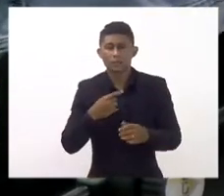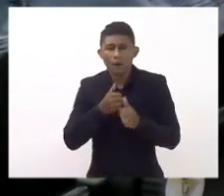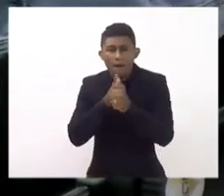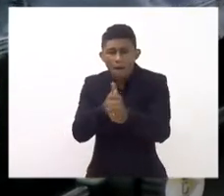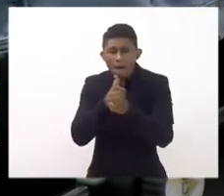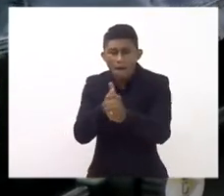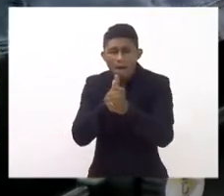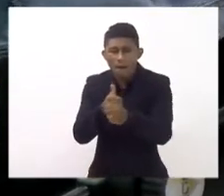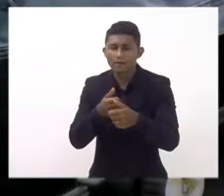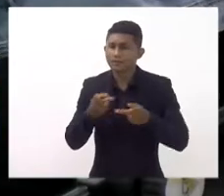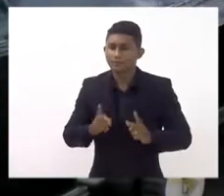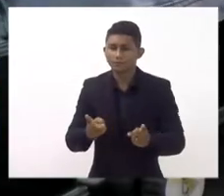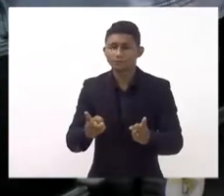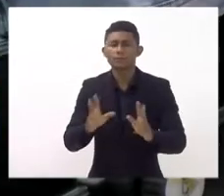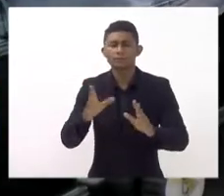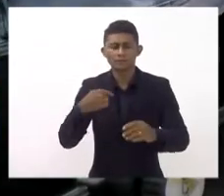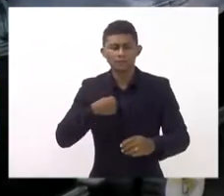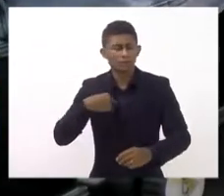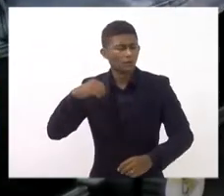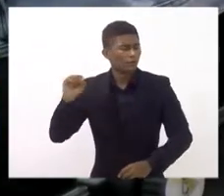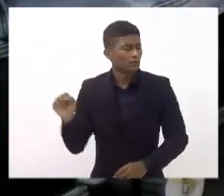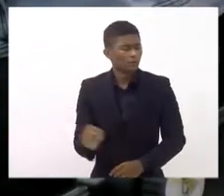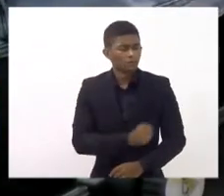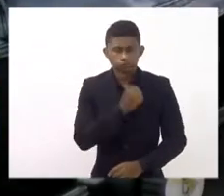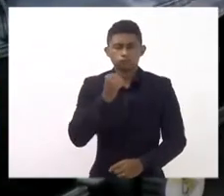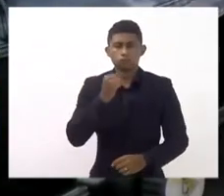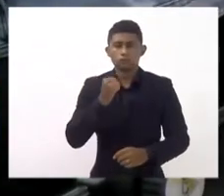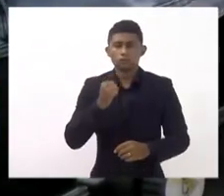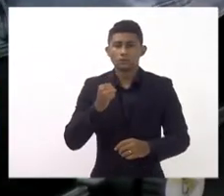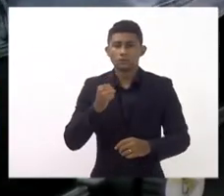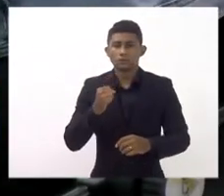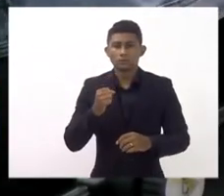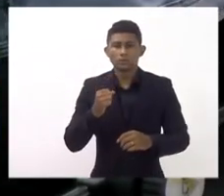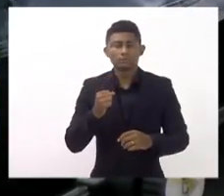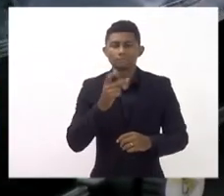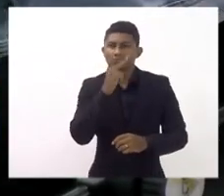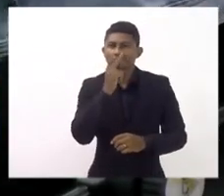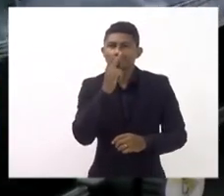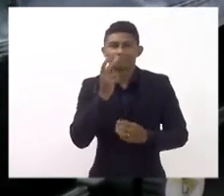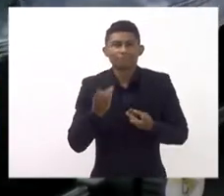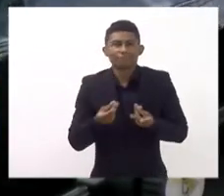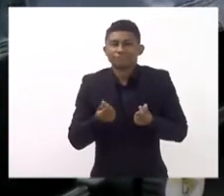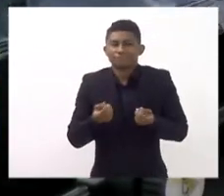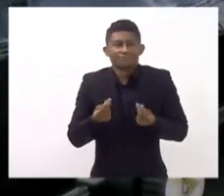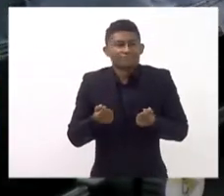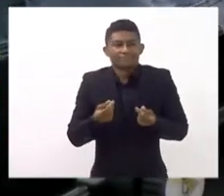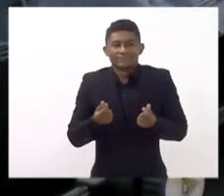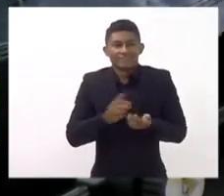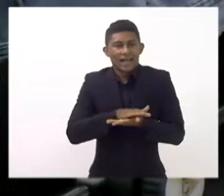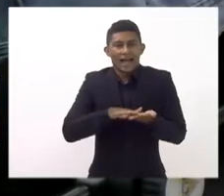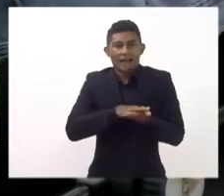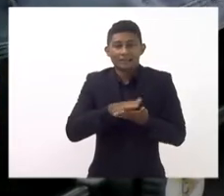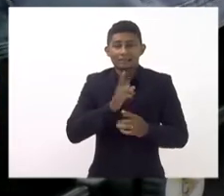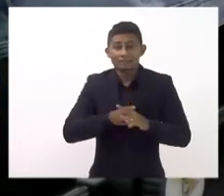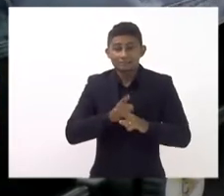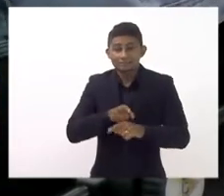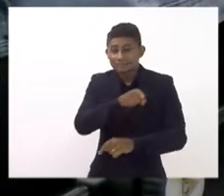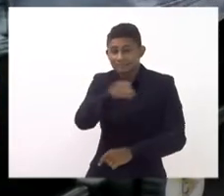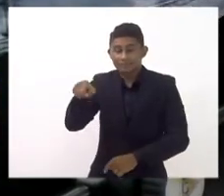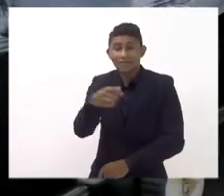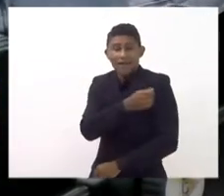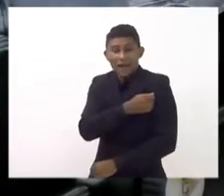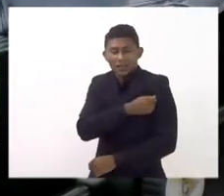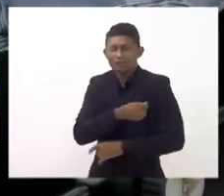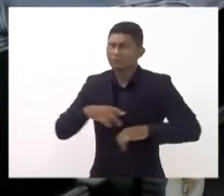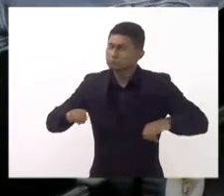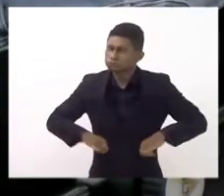incredulidade, minha revolta, ela não é nada quando comparado ao sofrimento e ao desafio de cada